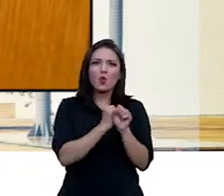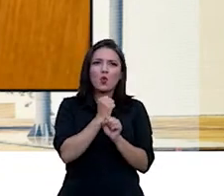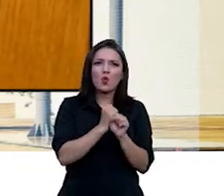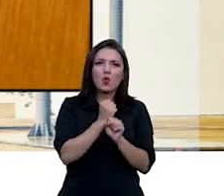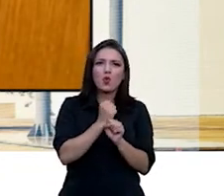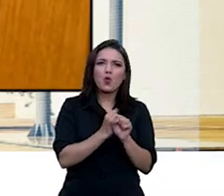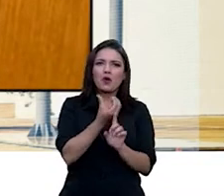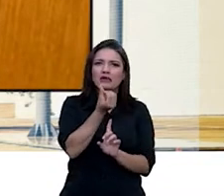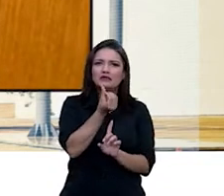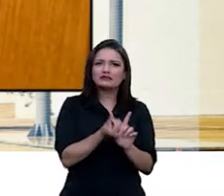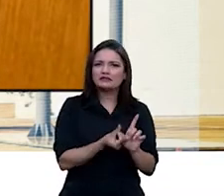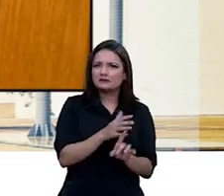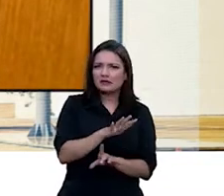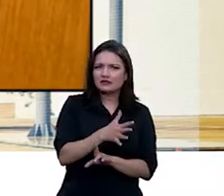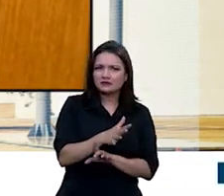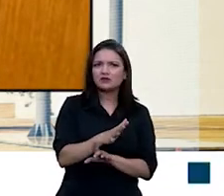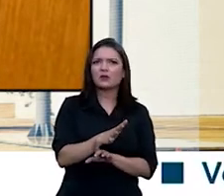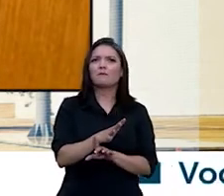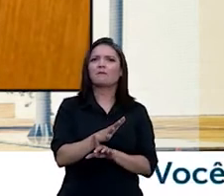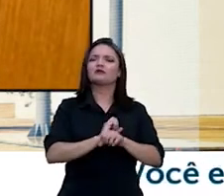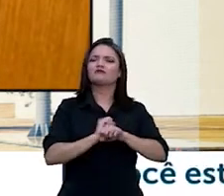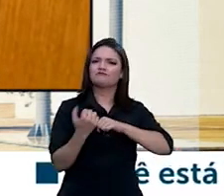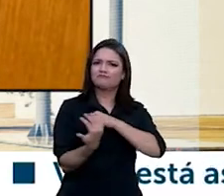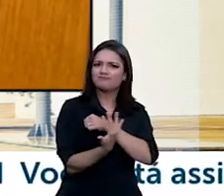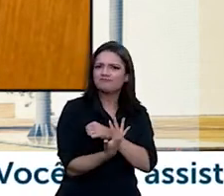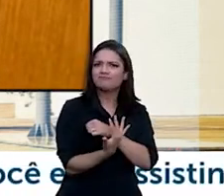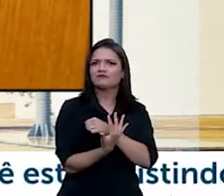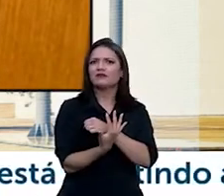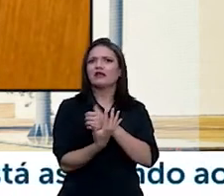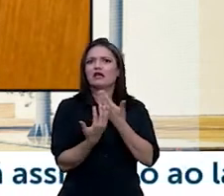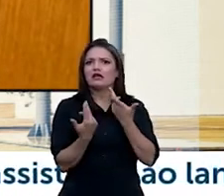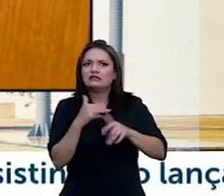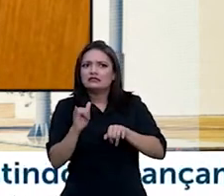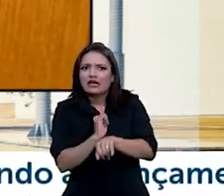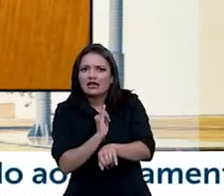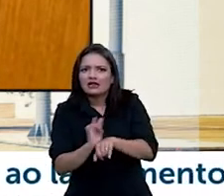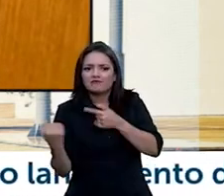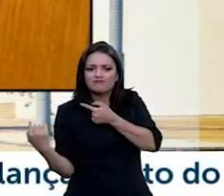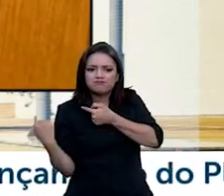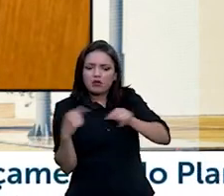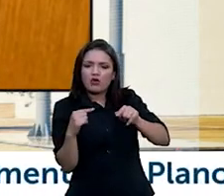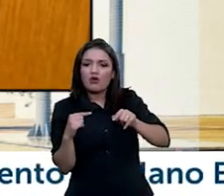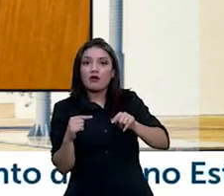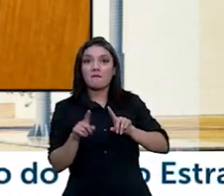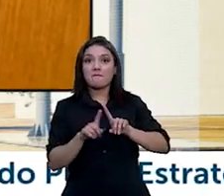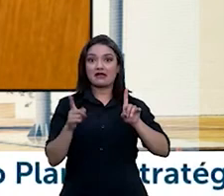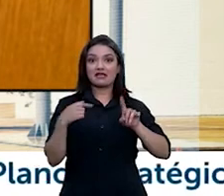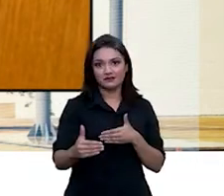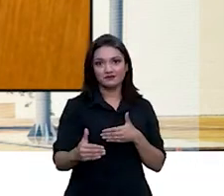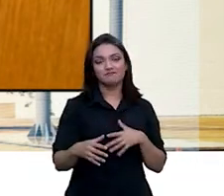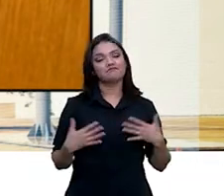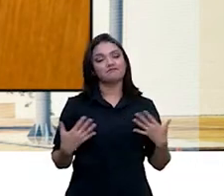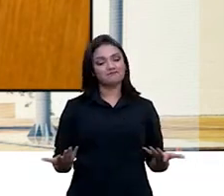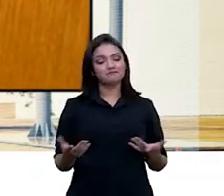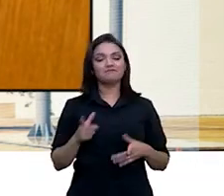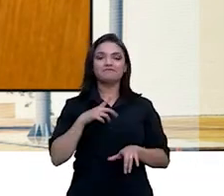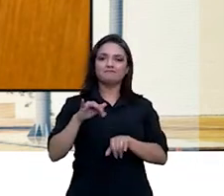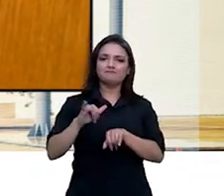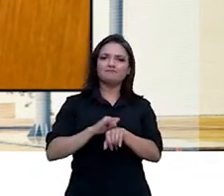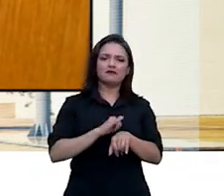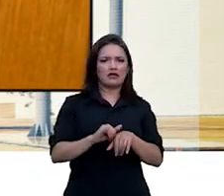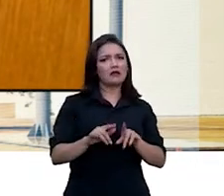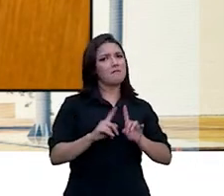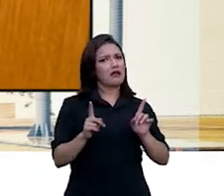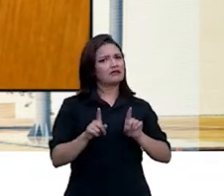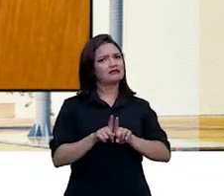troca de mais de 1 milhão de decisões proferidas durante academia de couve 19 plano